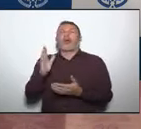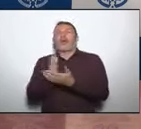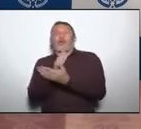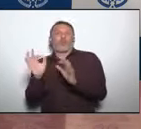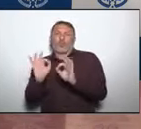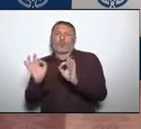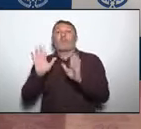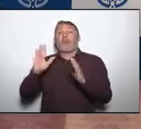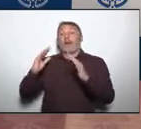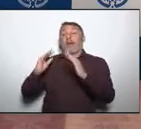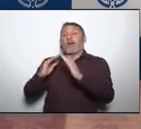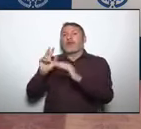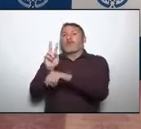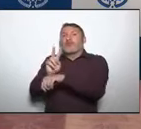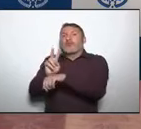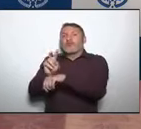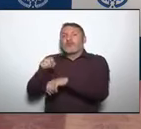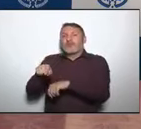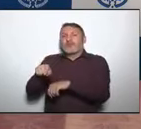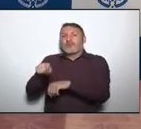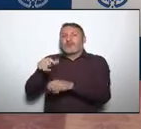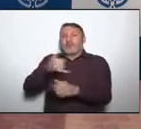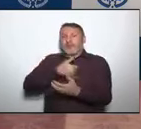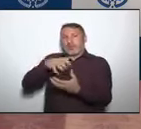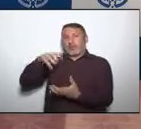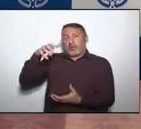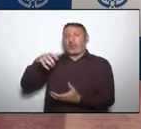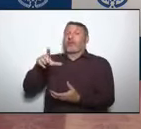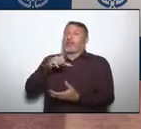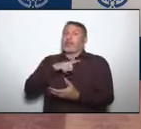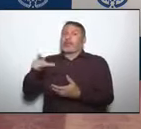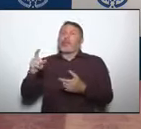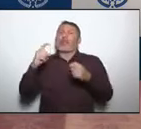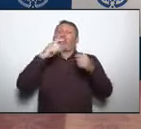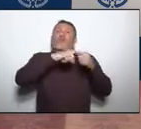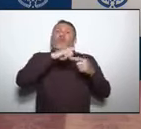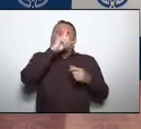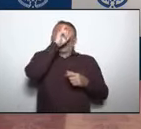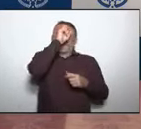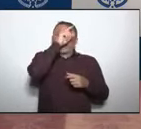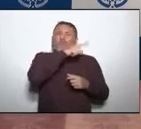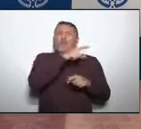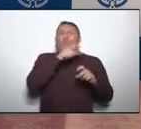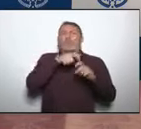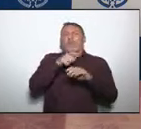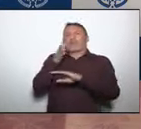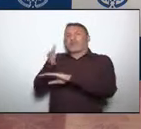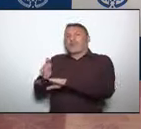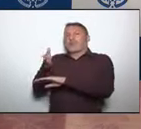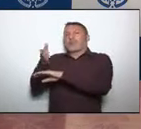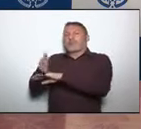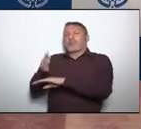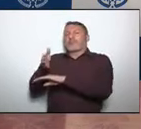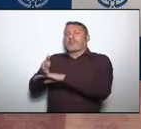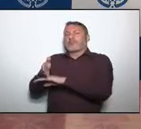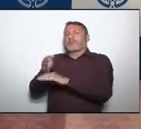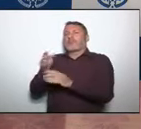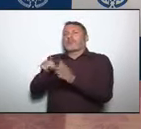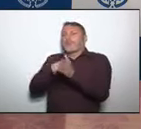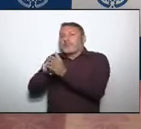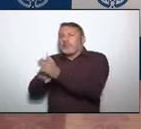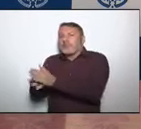casa com os hospitais onde o plano de saúde tem convênio. Mas já estivemos lá,